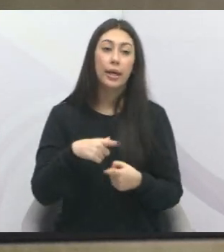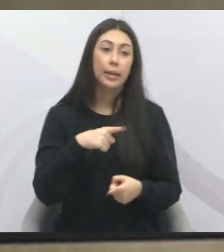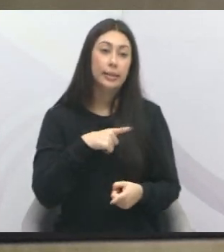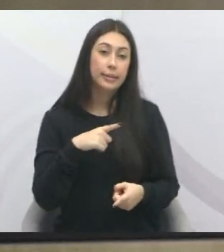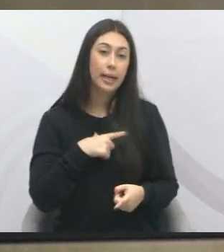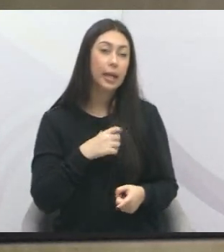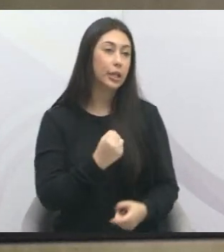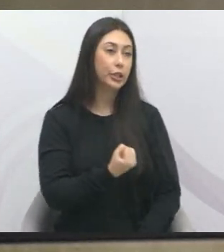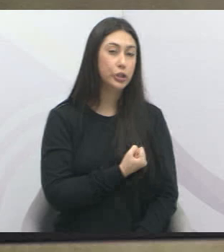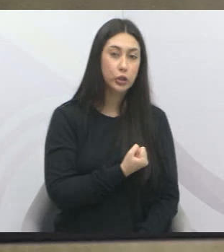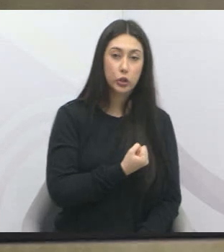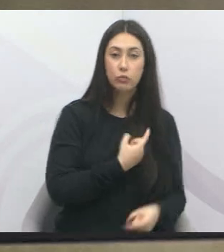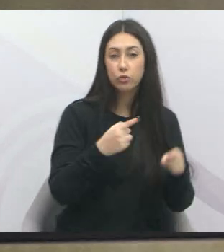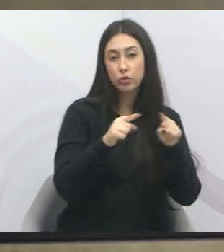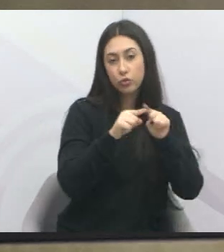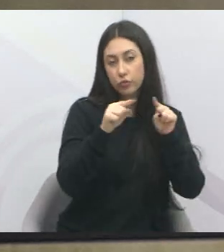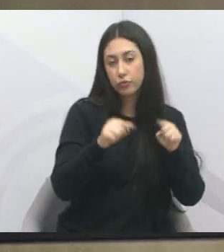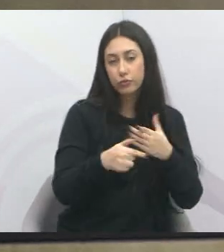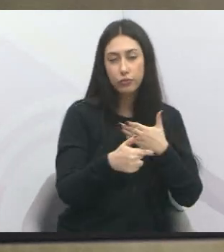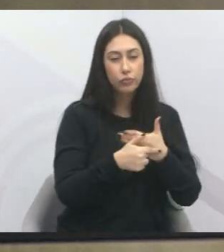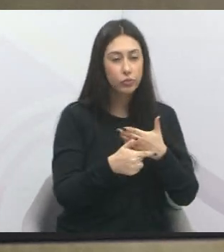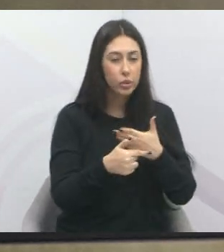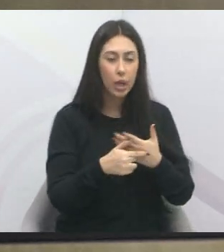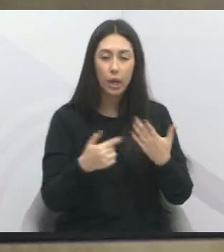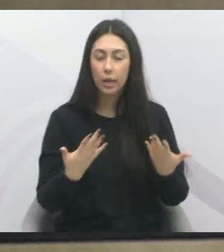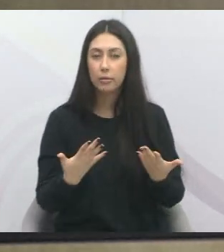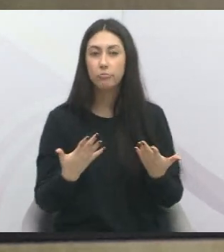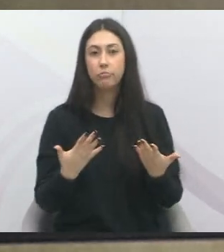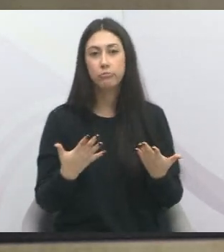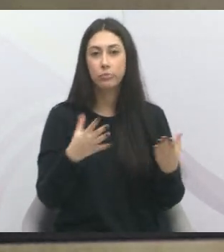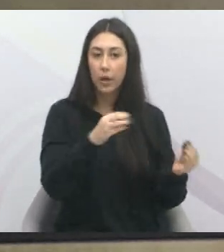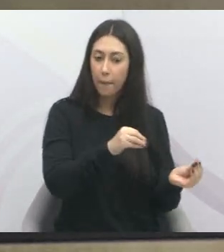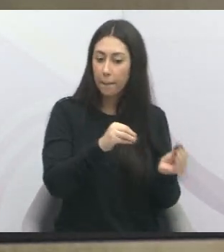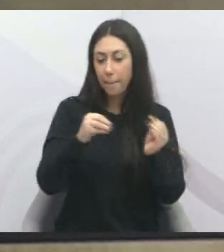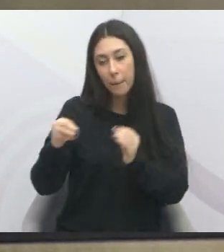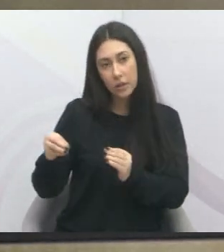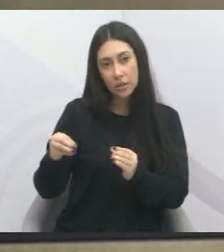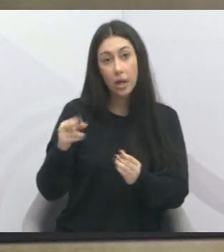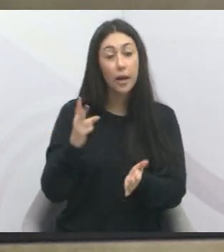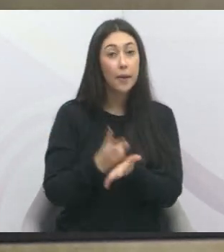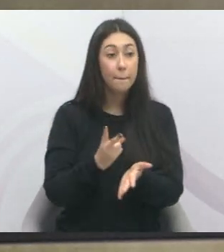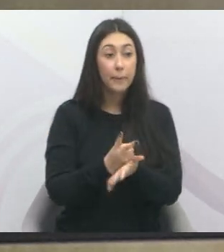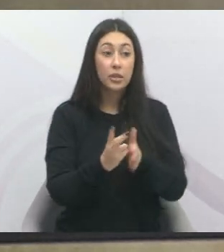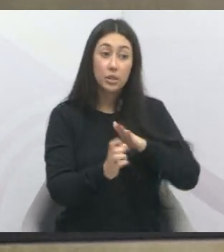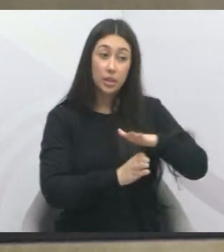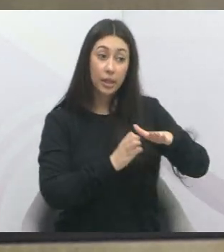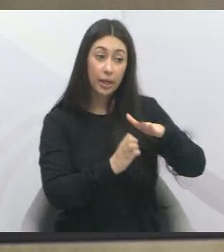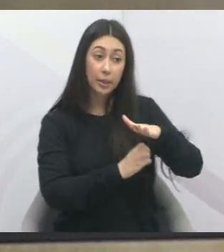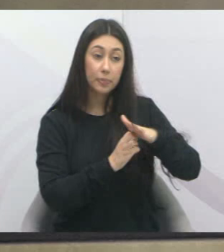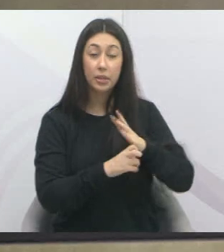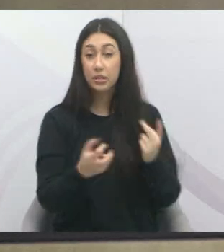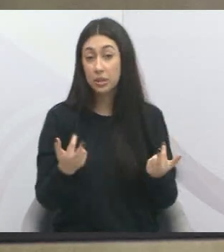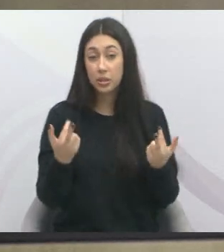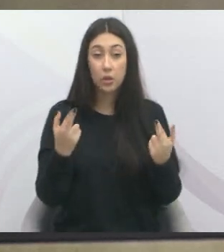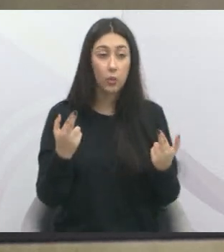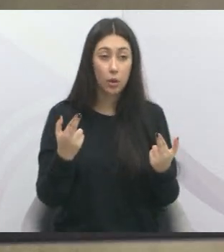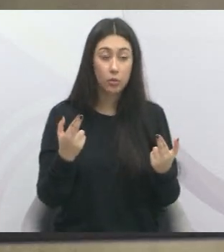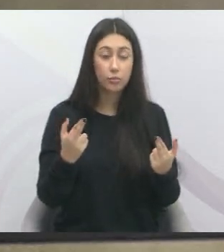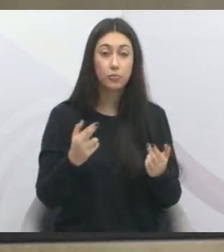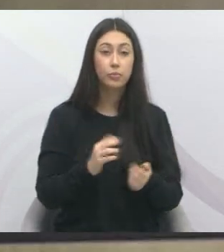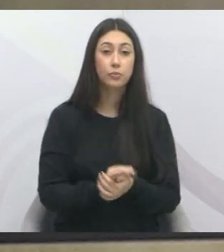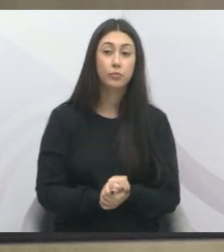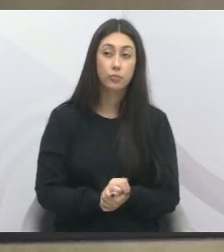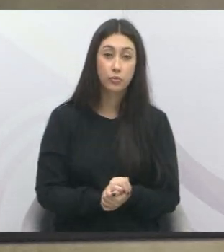de funcionários, o redimensionamento. Então, é uma transição, embora seja mais fácil, porque a empresa já estava lá. Tá?